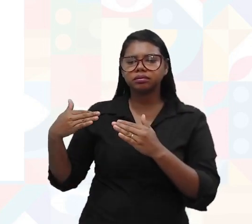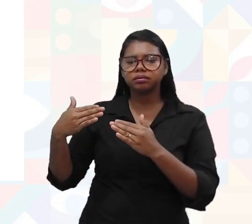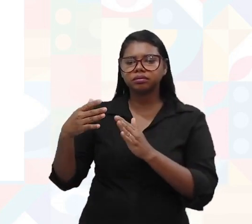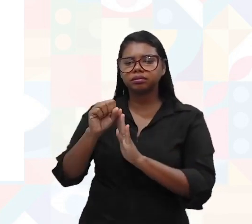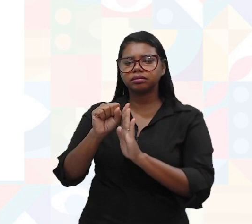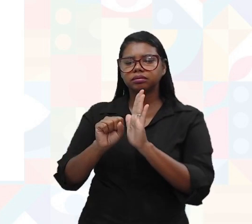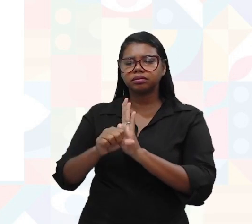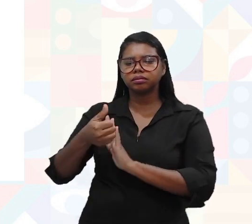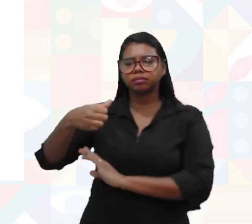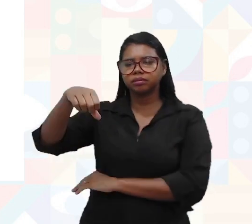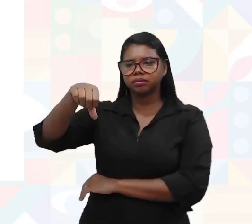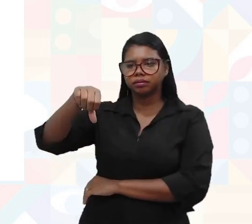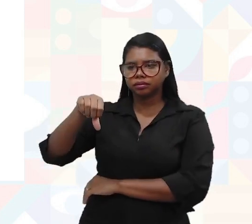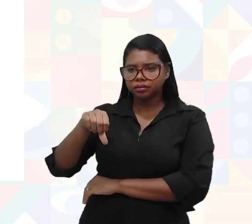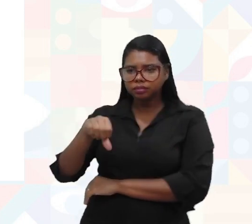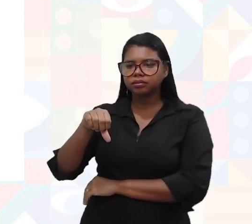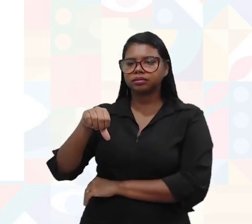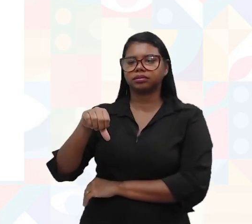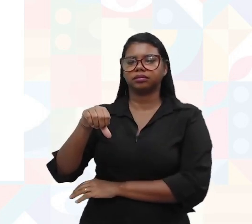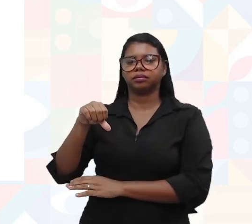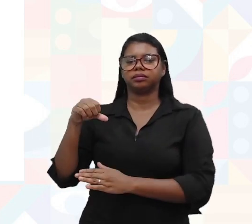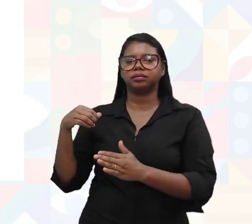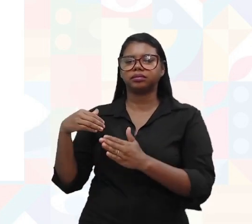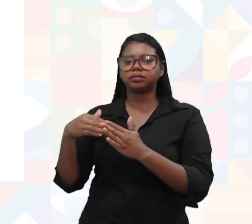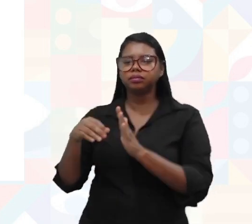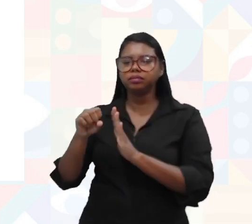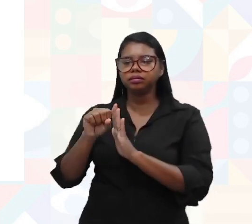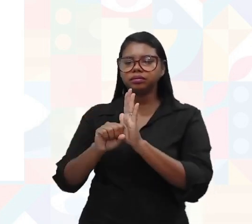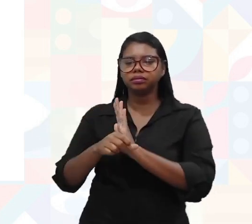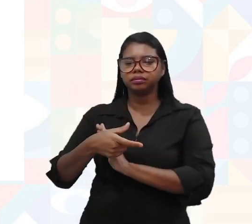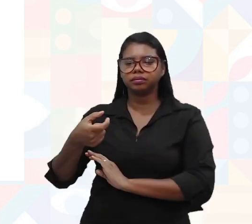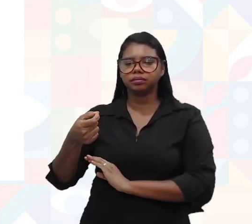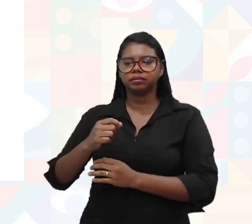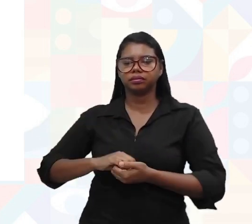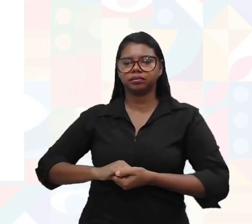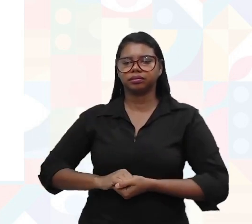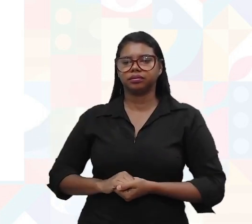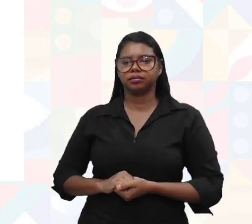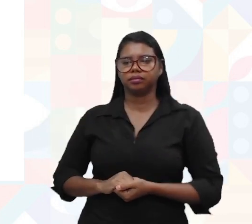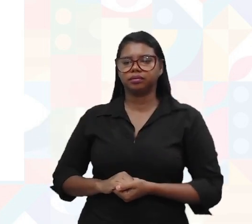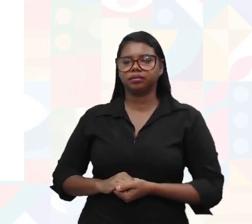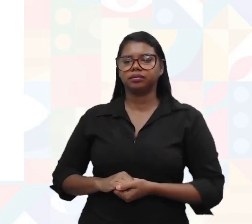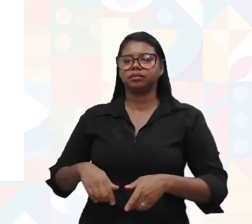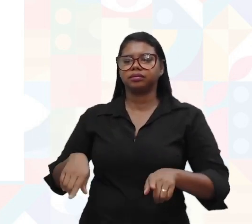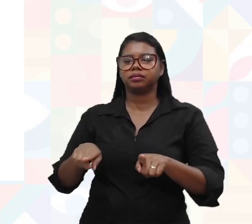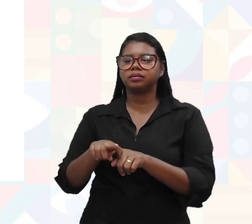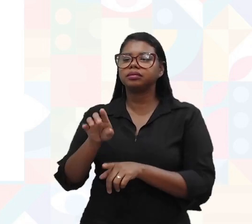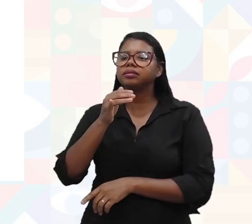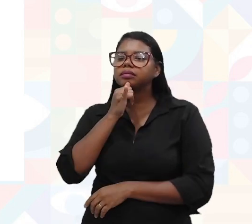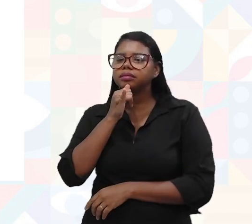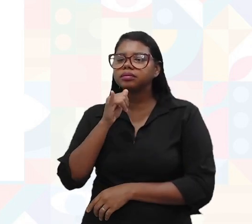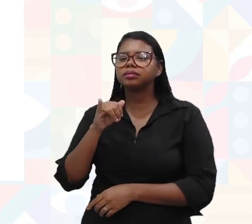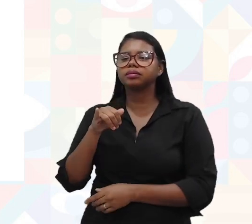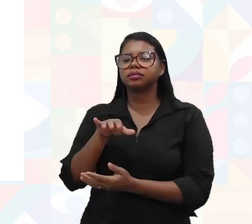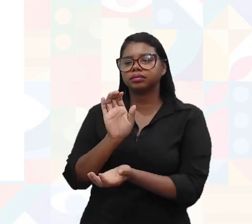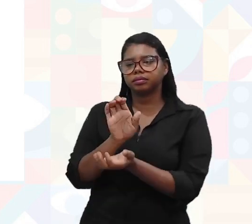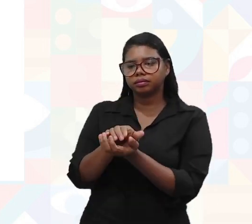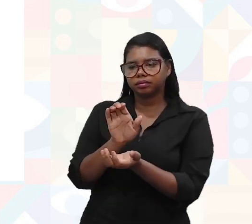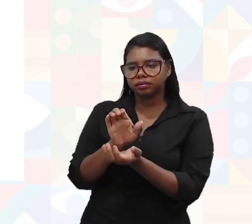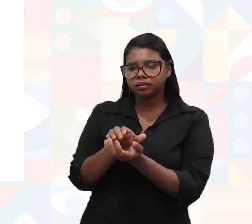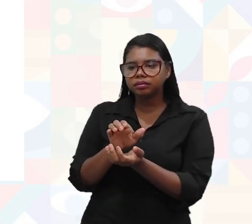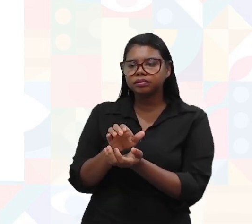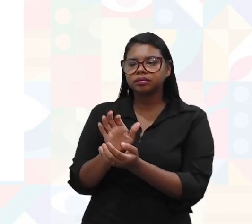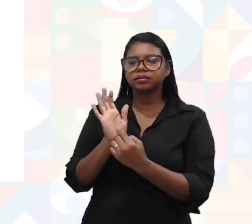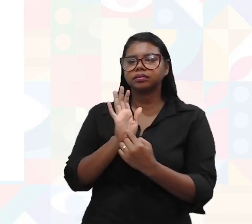século XIX e adentrou também no século XX. Né? E a gente também tem exemplos disso aqui em Pernambuco. Né? O